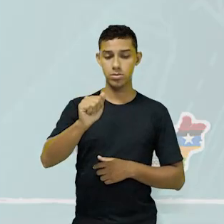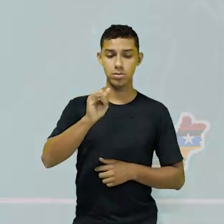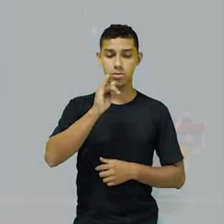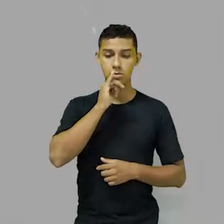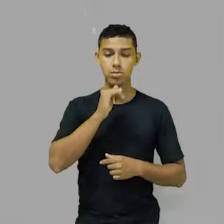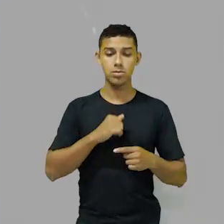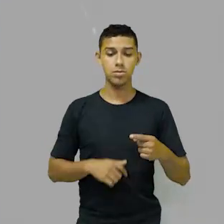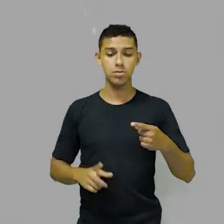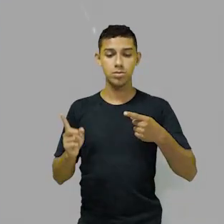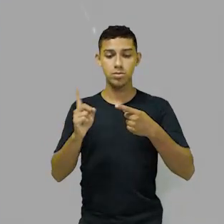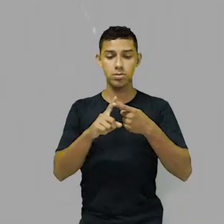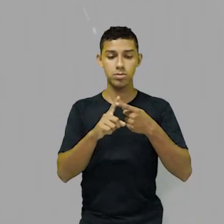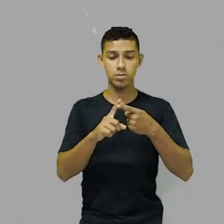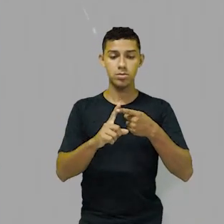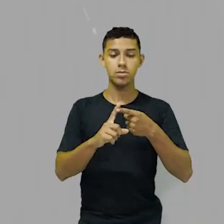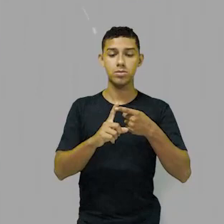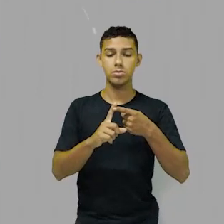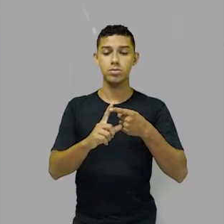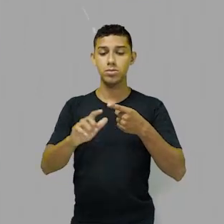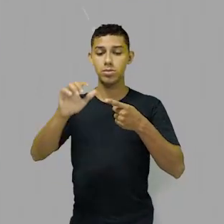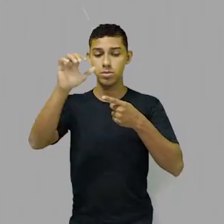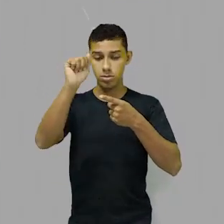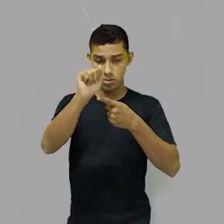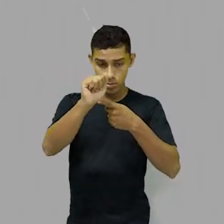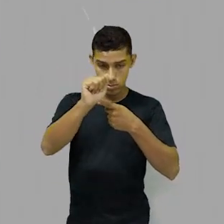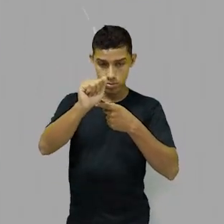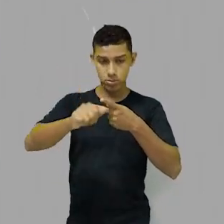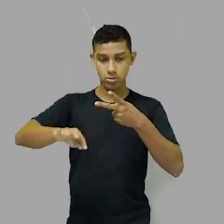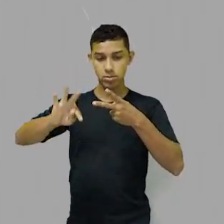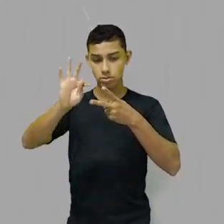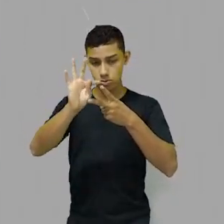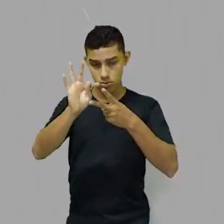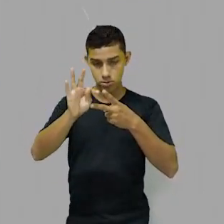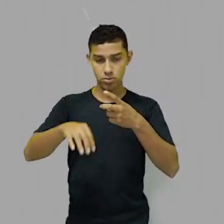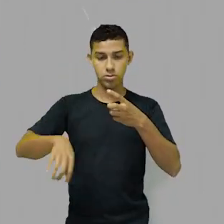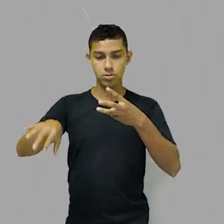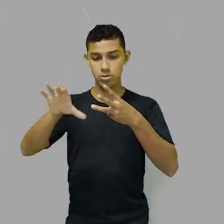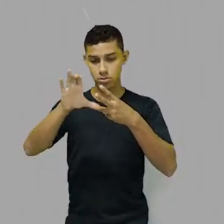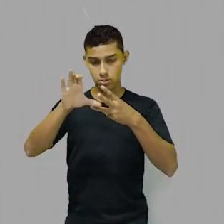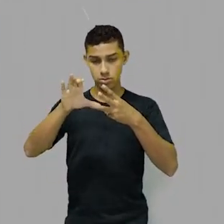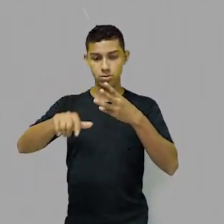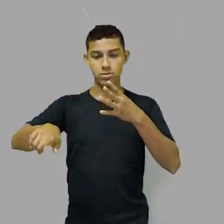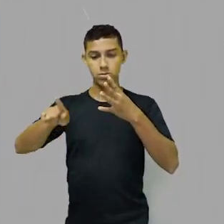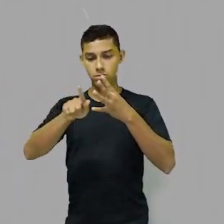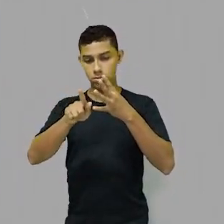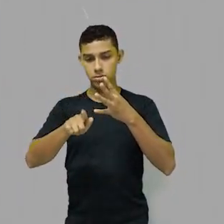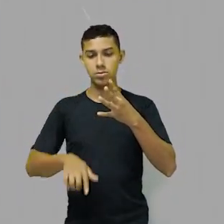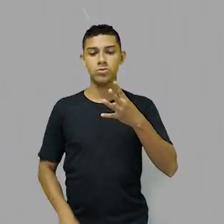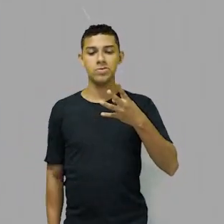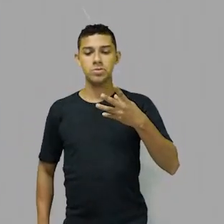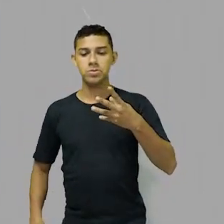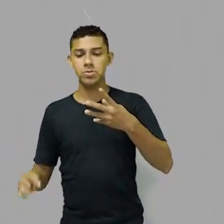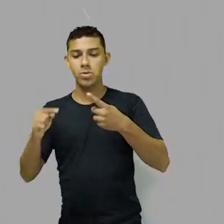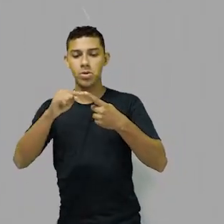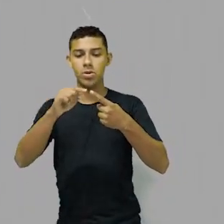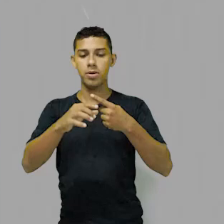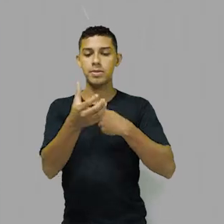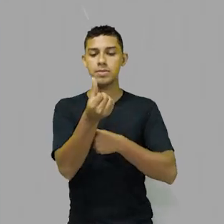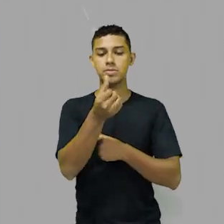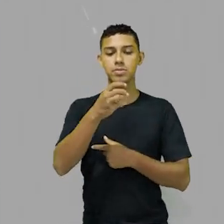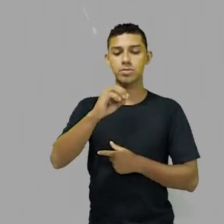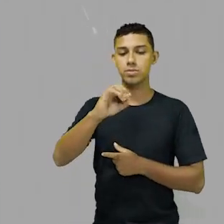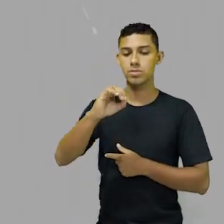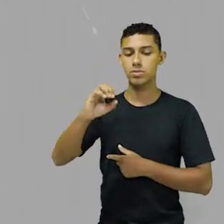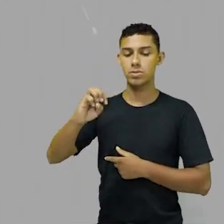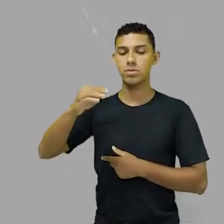guanina. Então, ele me apresentou aqui uma molécula que tem 6.000 nucleotídeos. O que